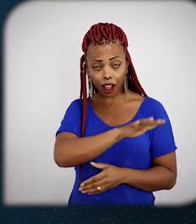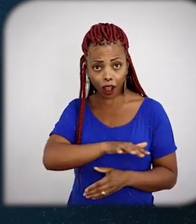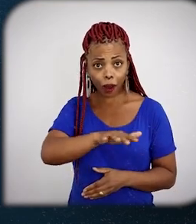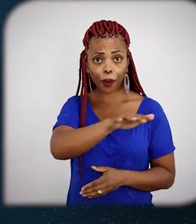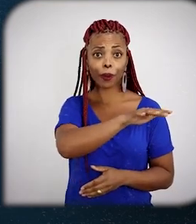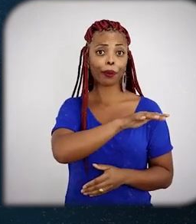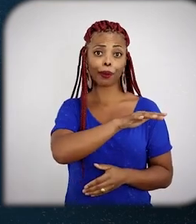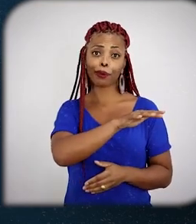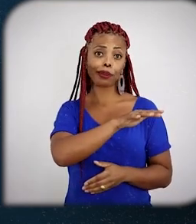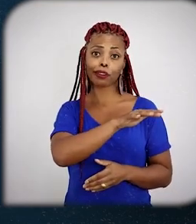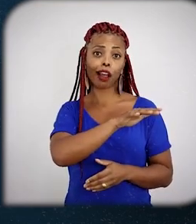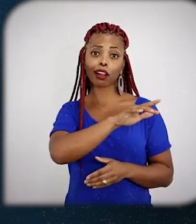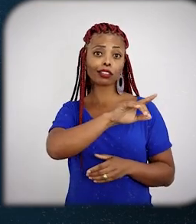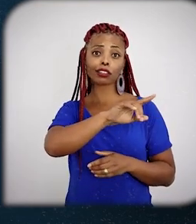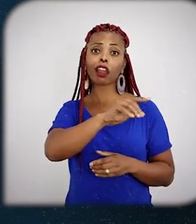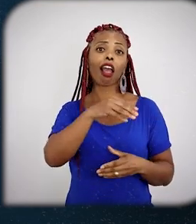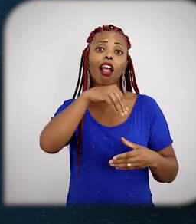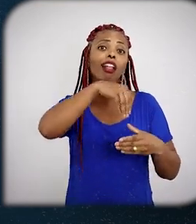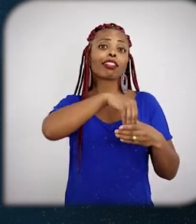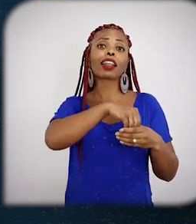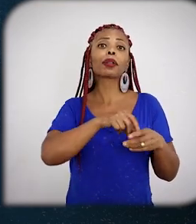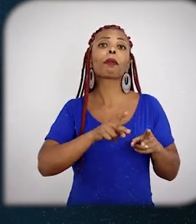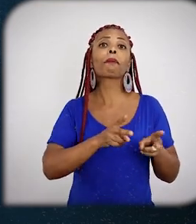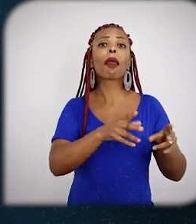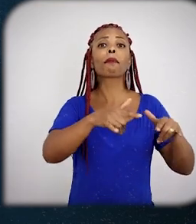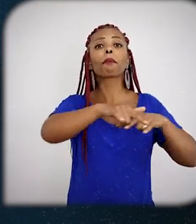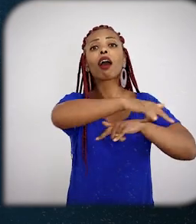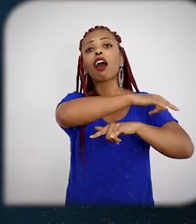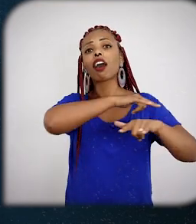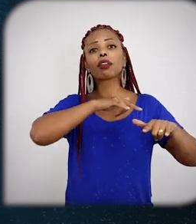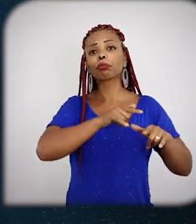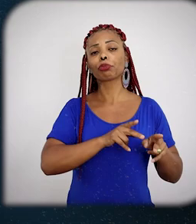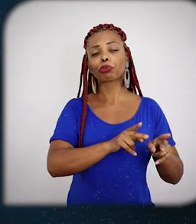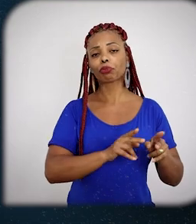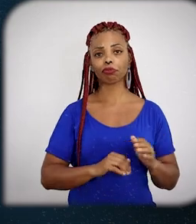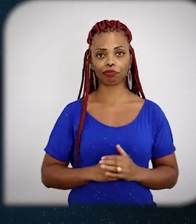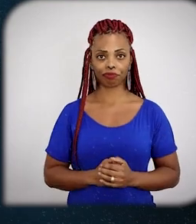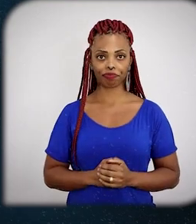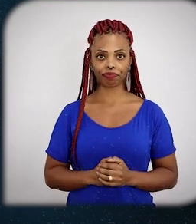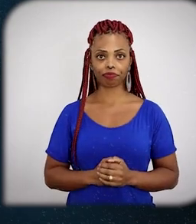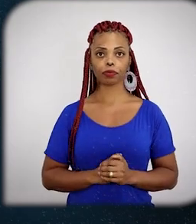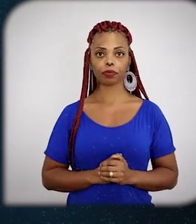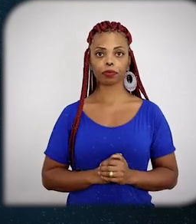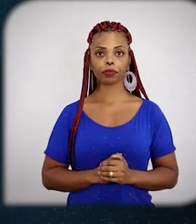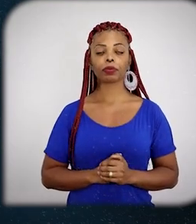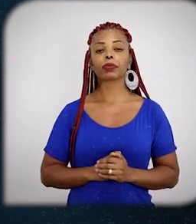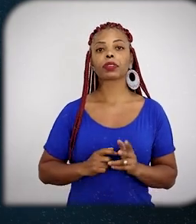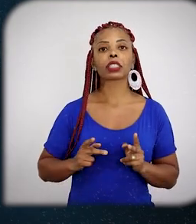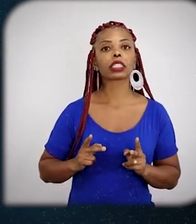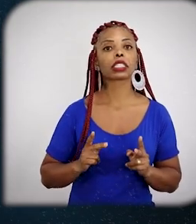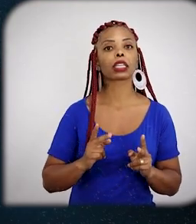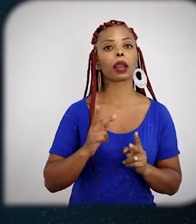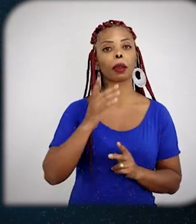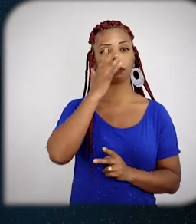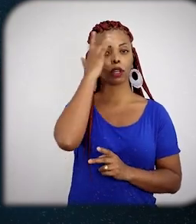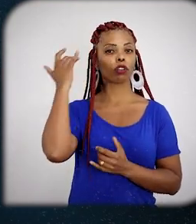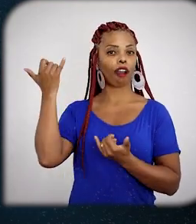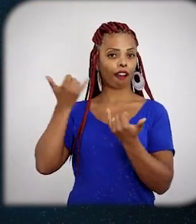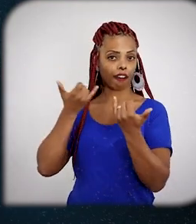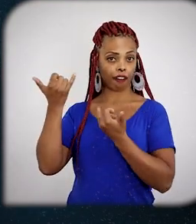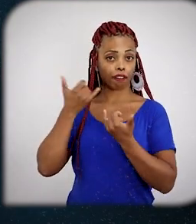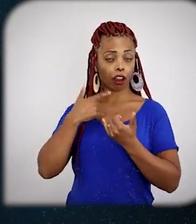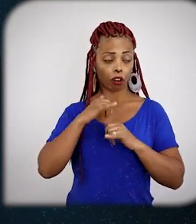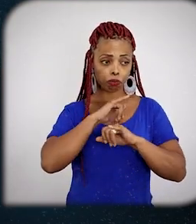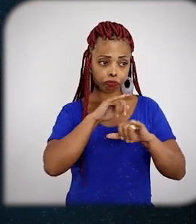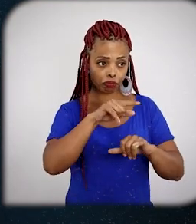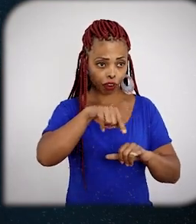a universidade é só um instrumento a mais dessa lógica. O que eu ouço muito, o que eu vou dizer